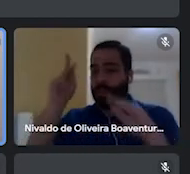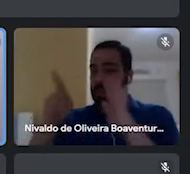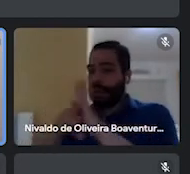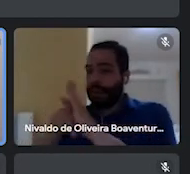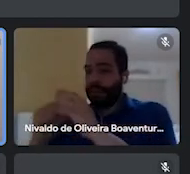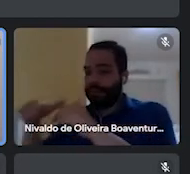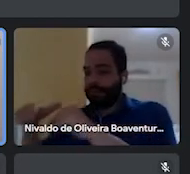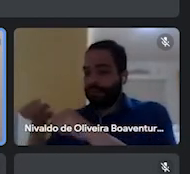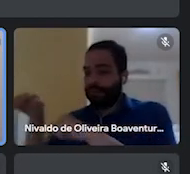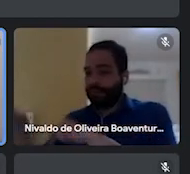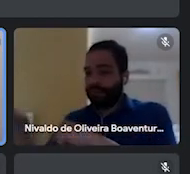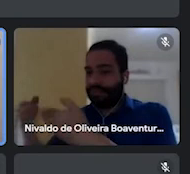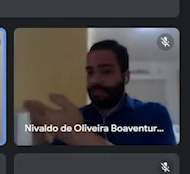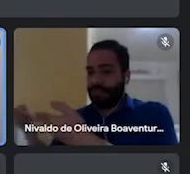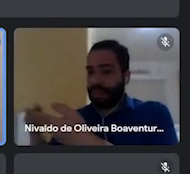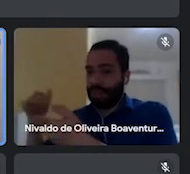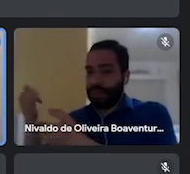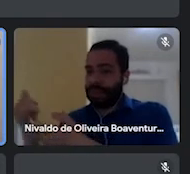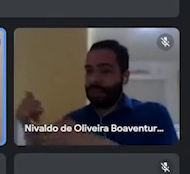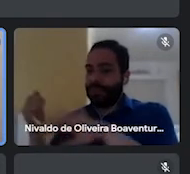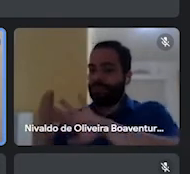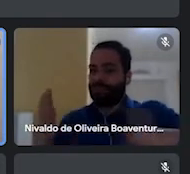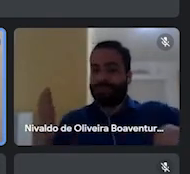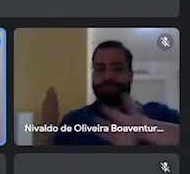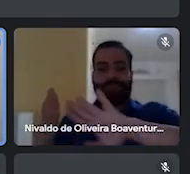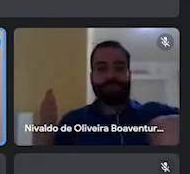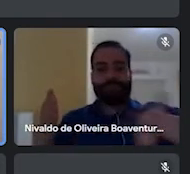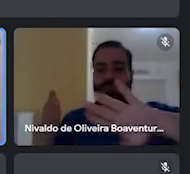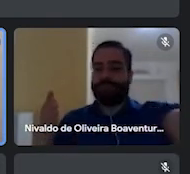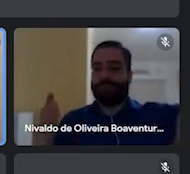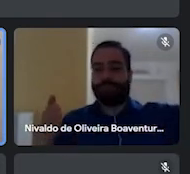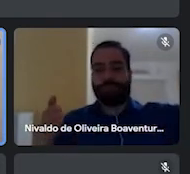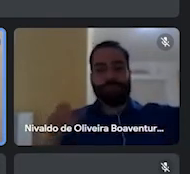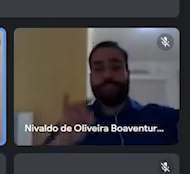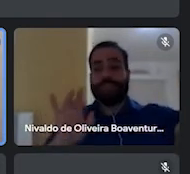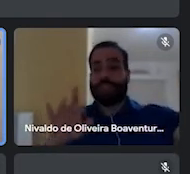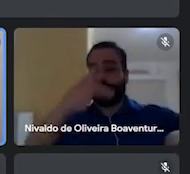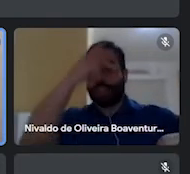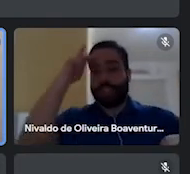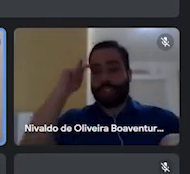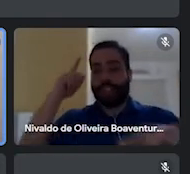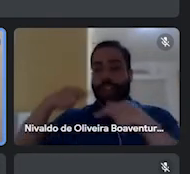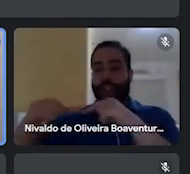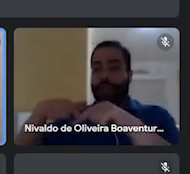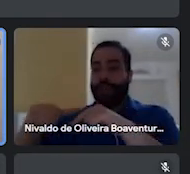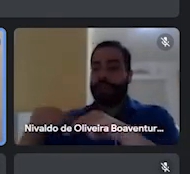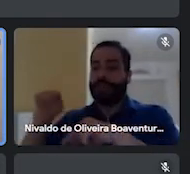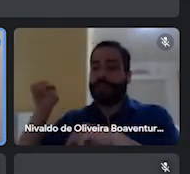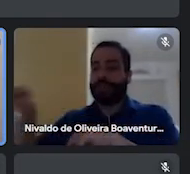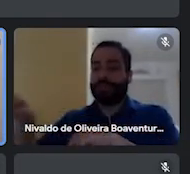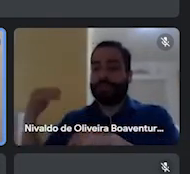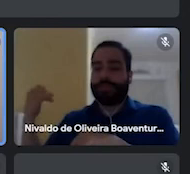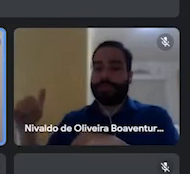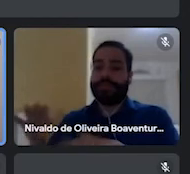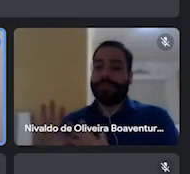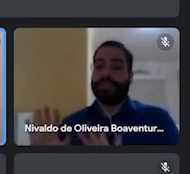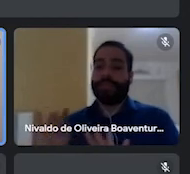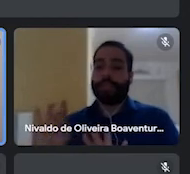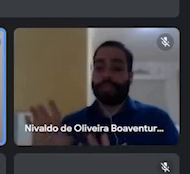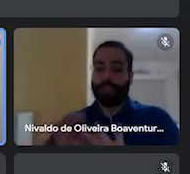hora da realização, casca fora daqui. Sai fora. Fica aí de lado, ó.